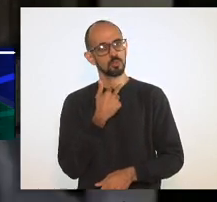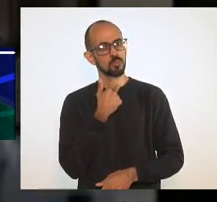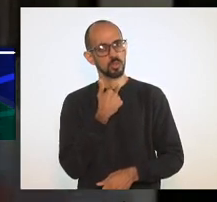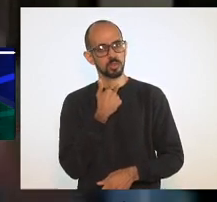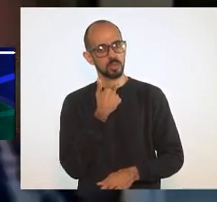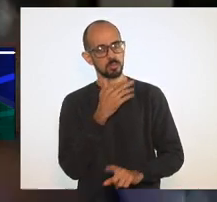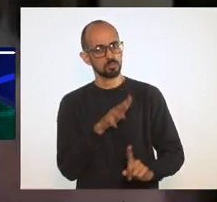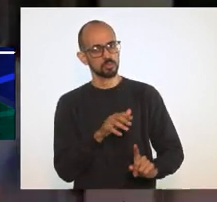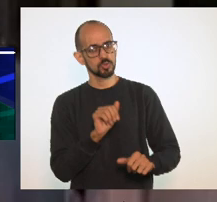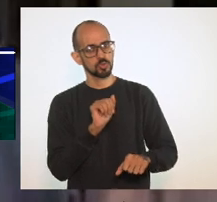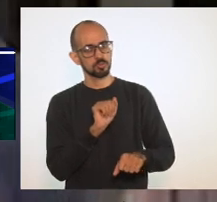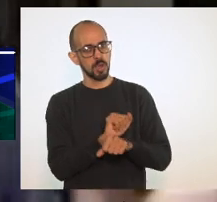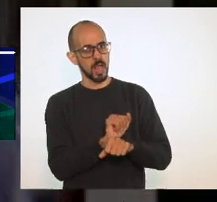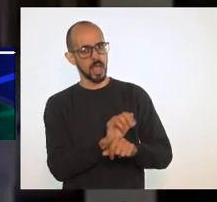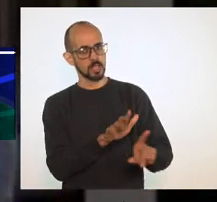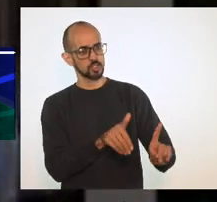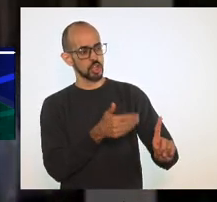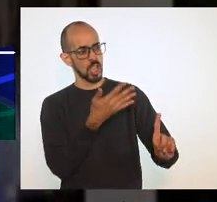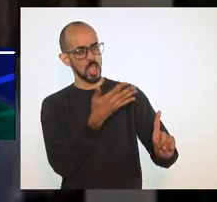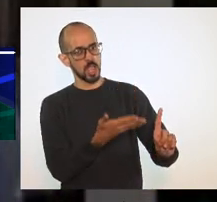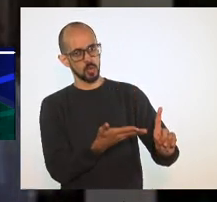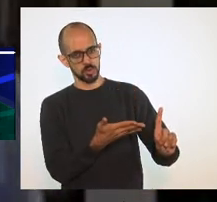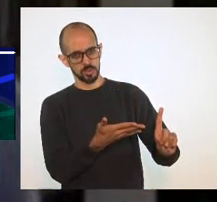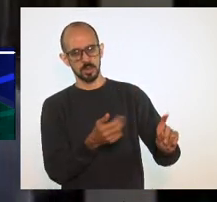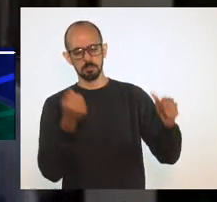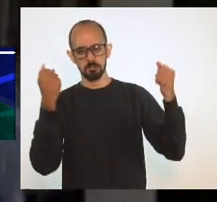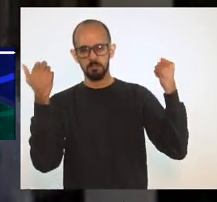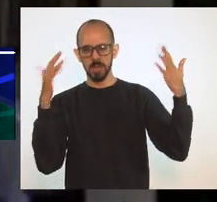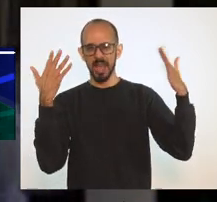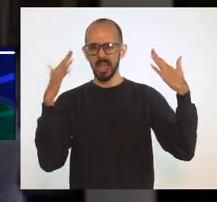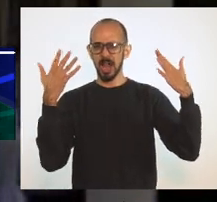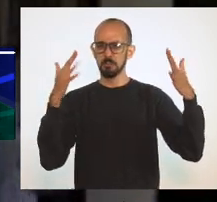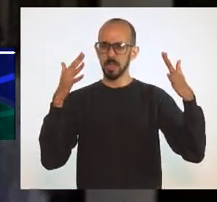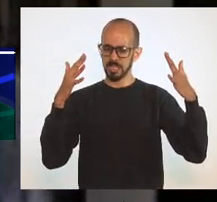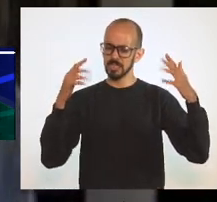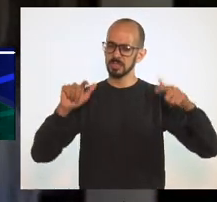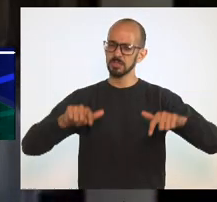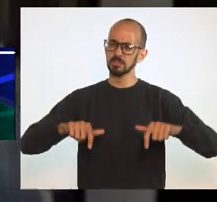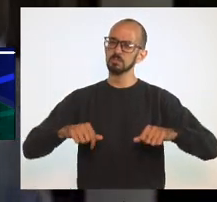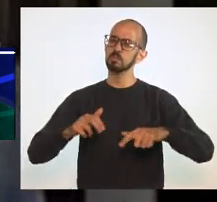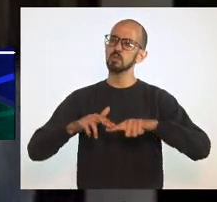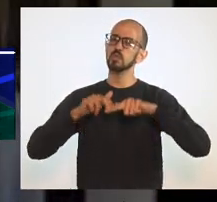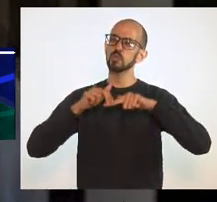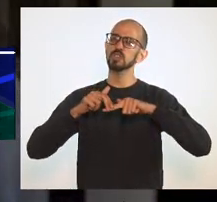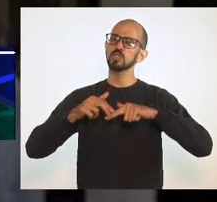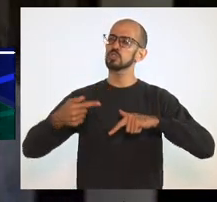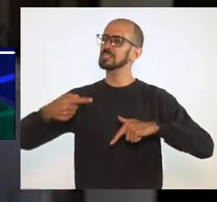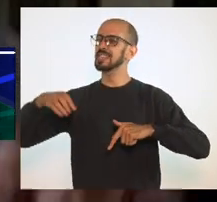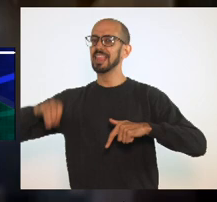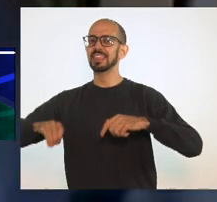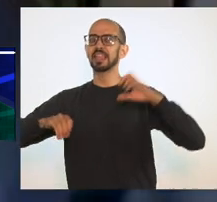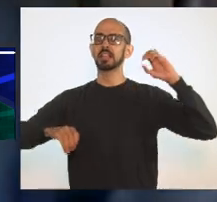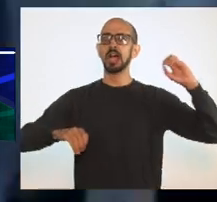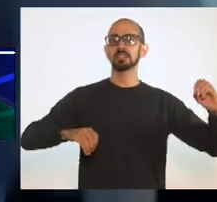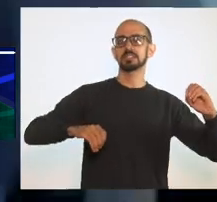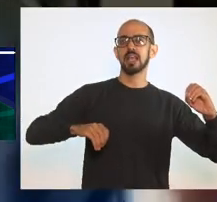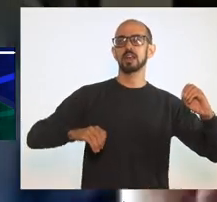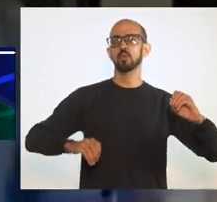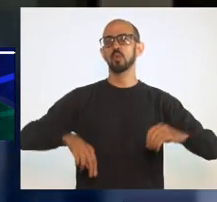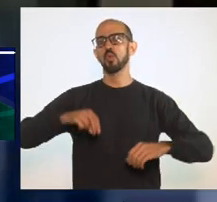reconhecer. É louvável a iniciativa, por isso que teve esse 70-0, coisa que